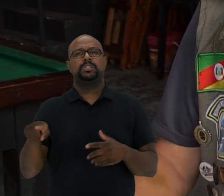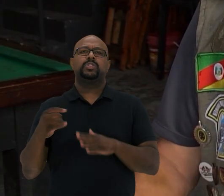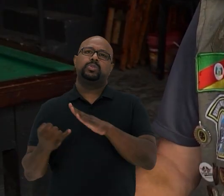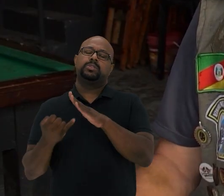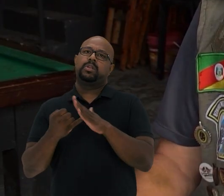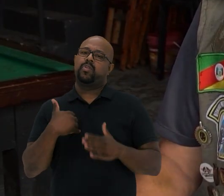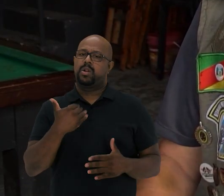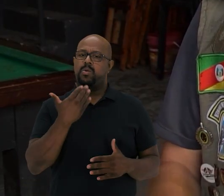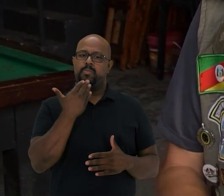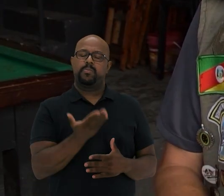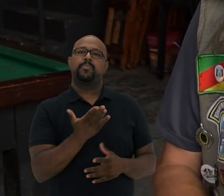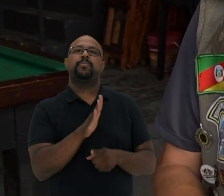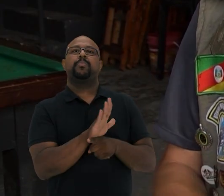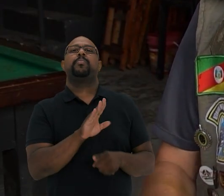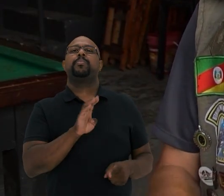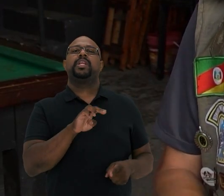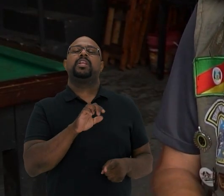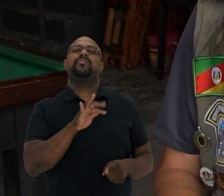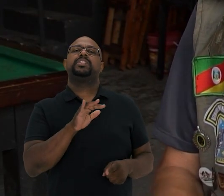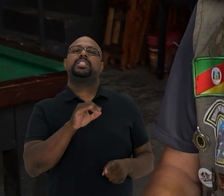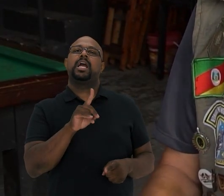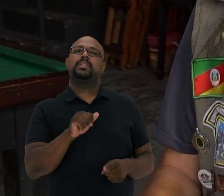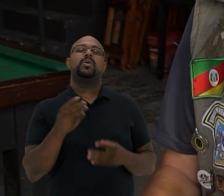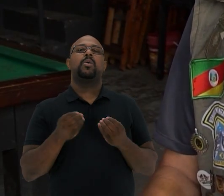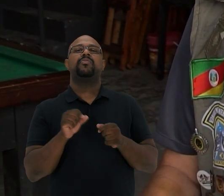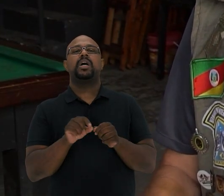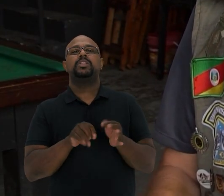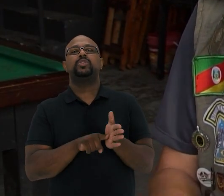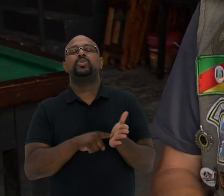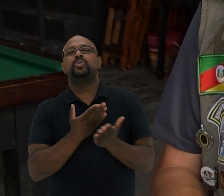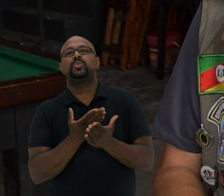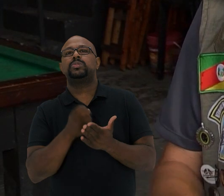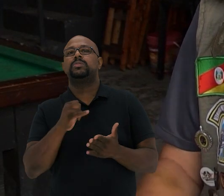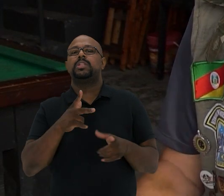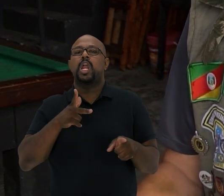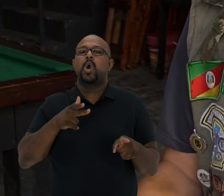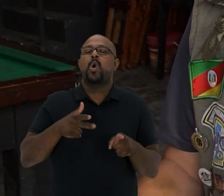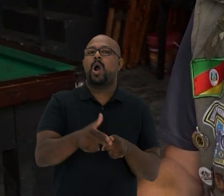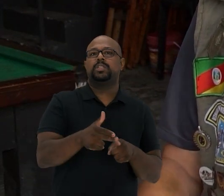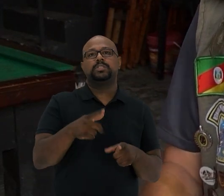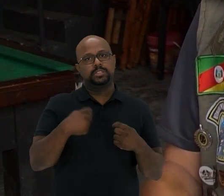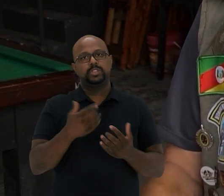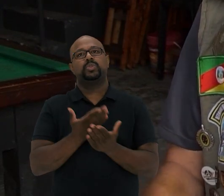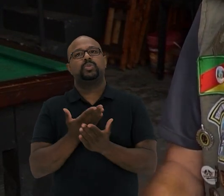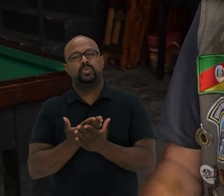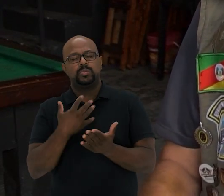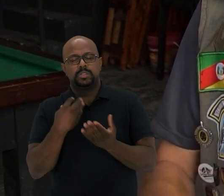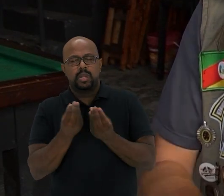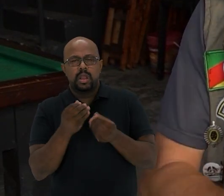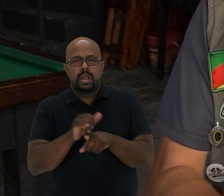muitas entidades foram beneficiadas. Por quê? Como que se faria o estudo sem o corte da pedra? Existe o estudo, existe a